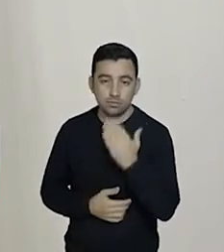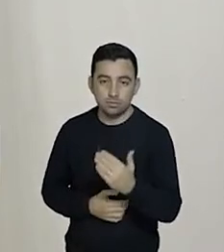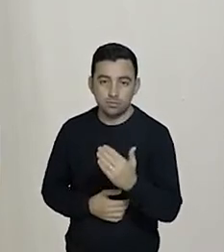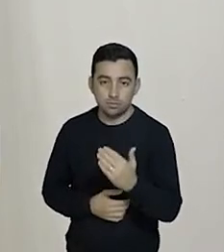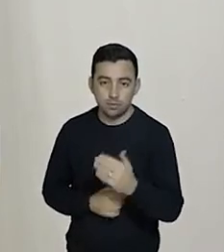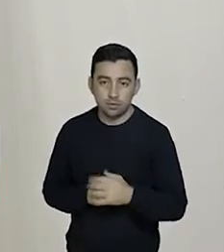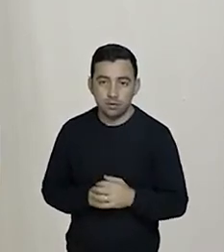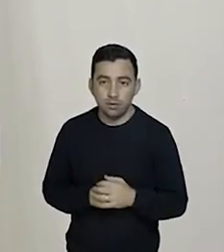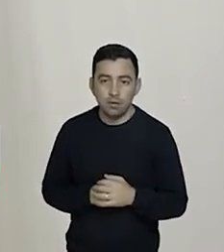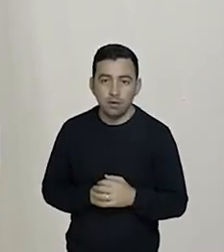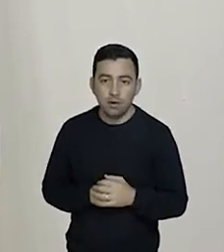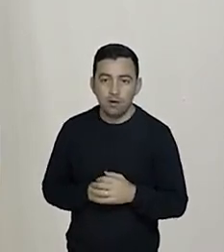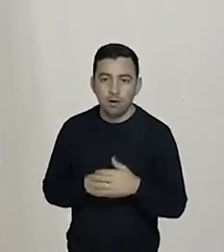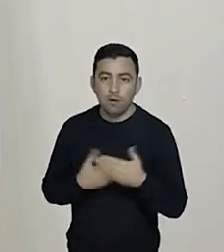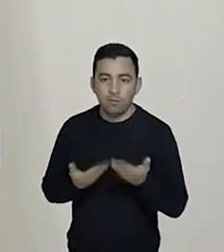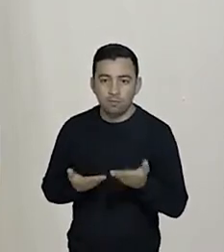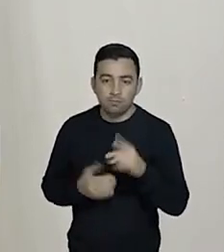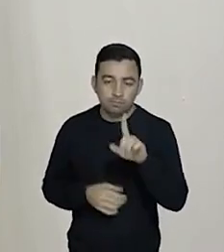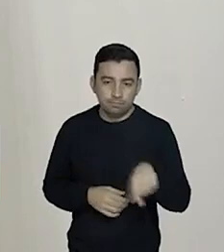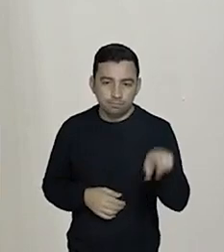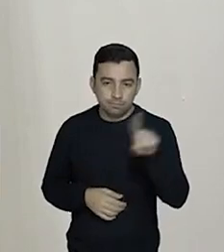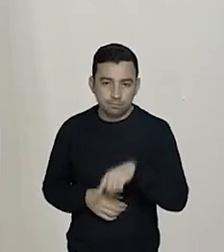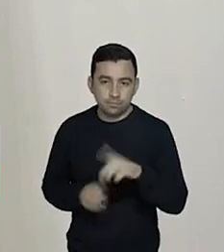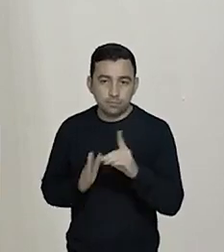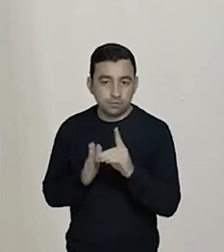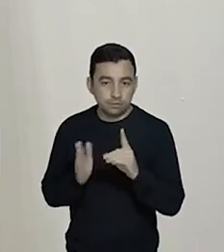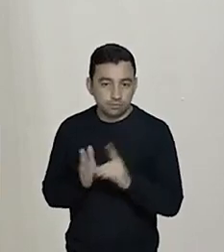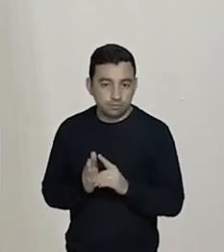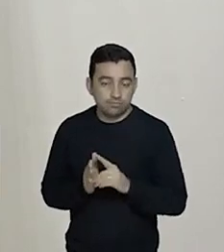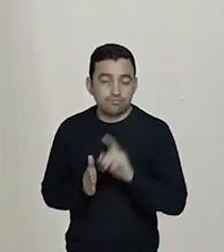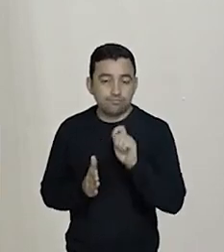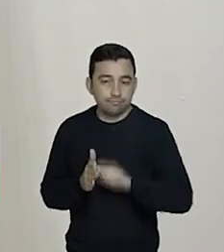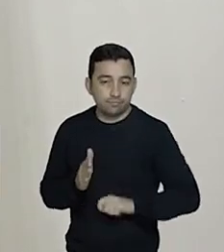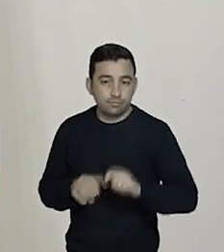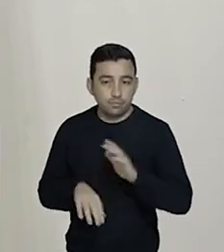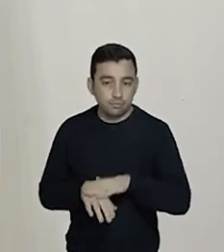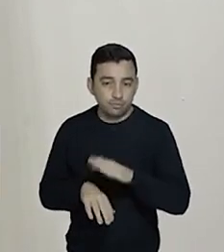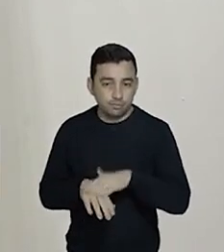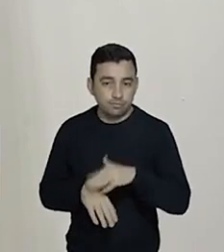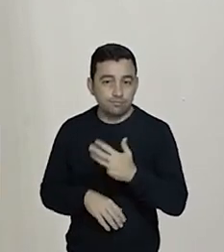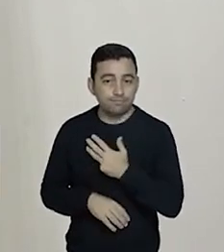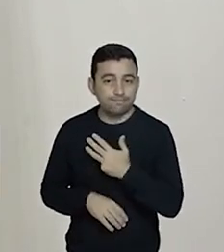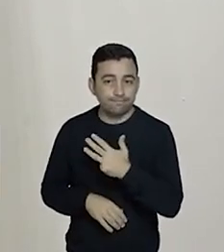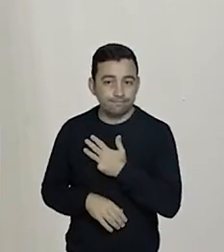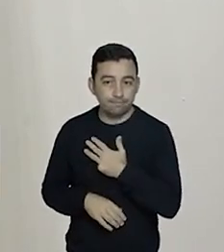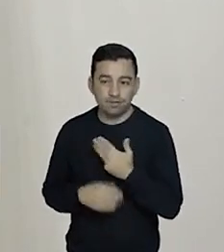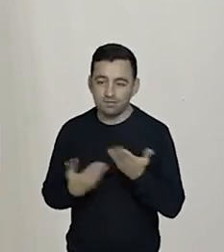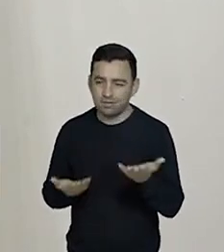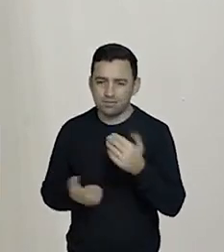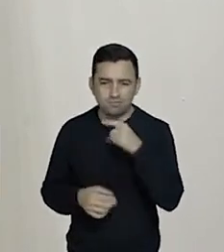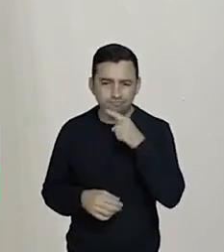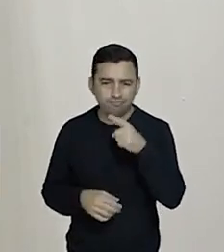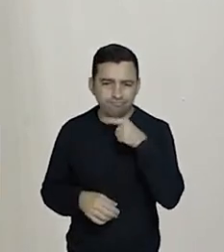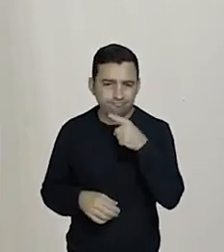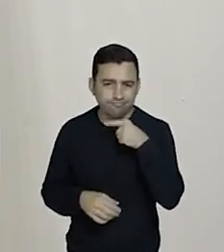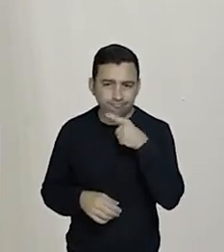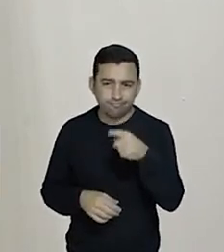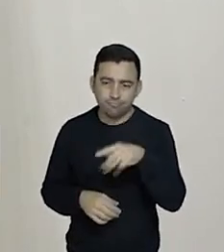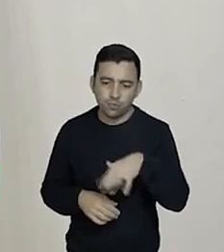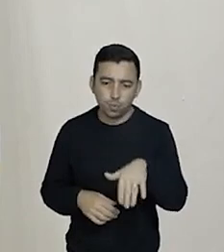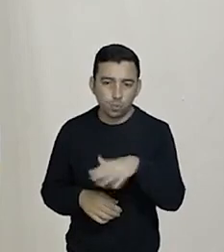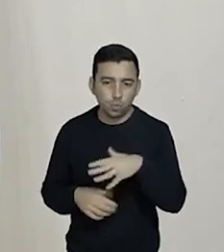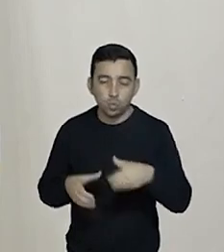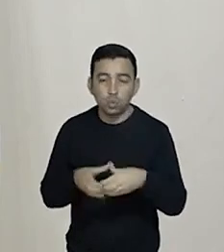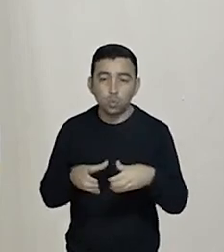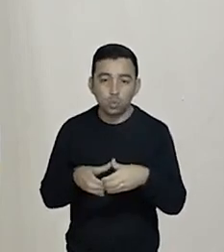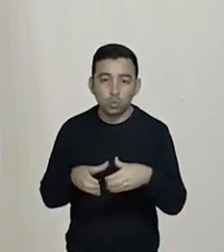solicitando a revogação do Decreto assinado pelo presidente Lula quem inviabiliza os clubes de tiro